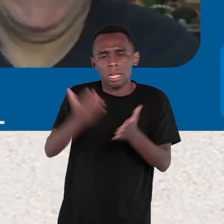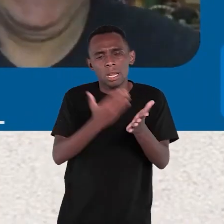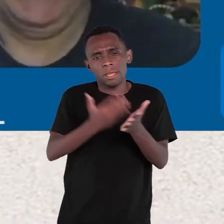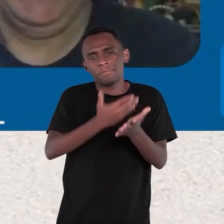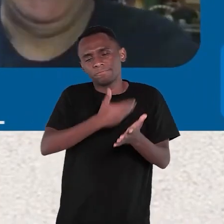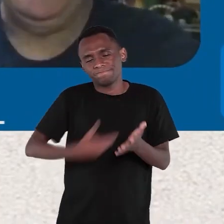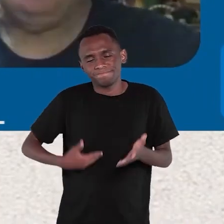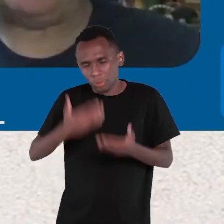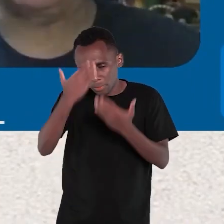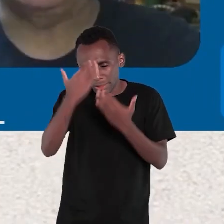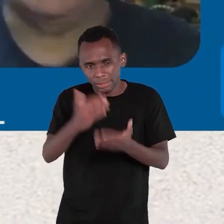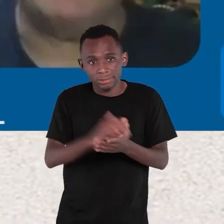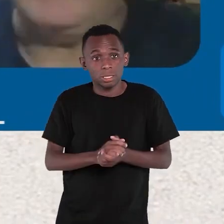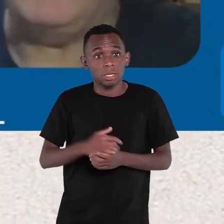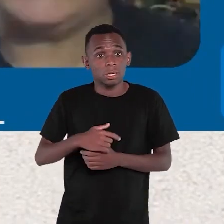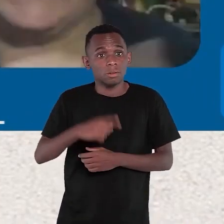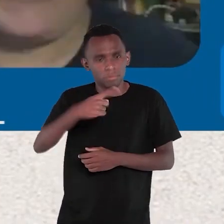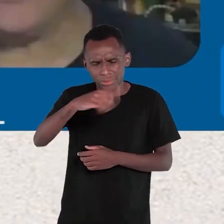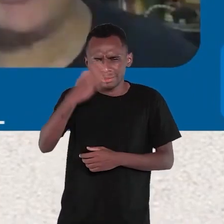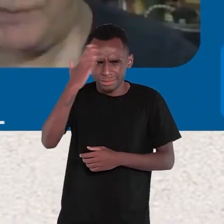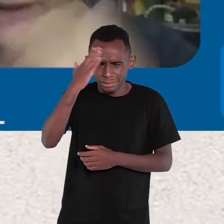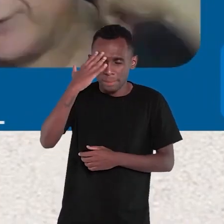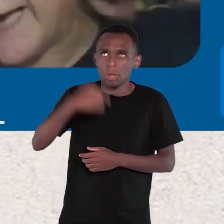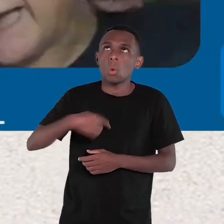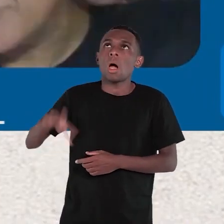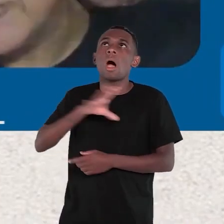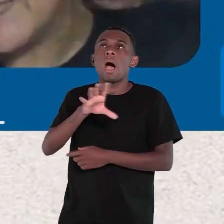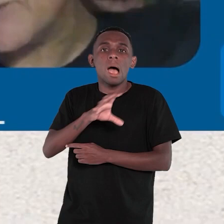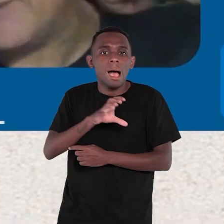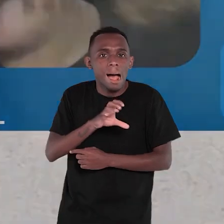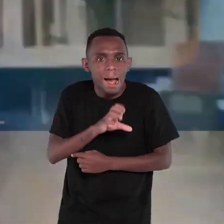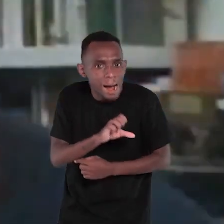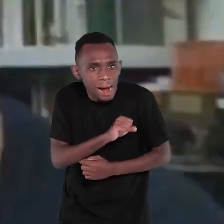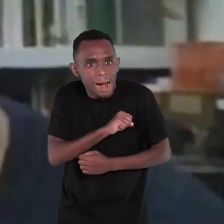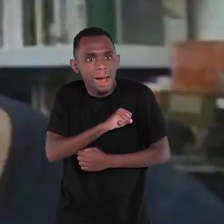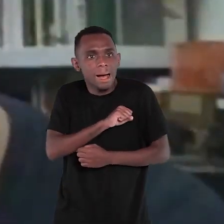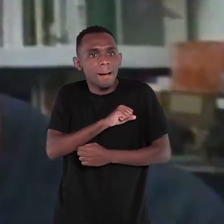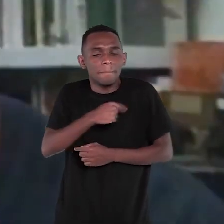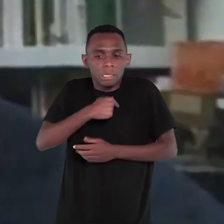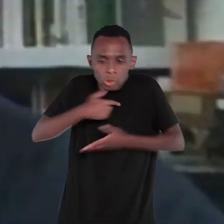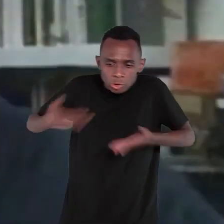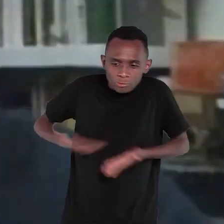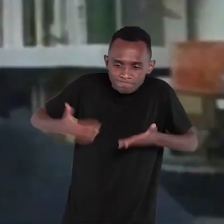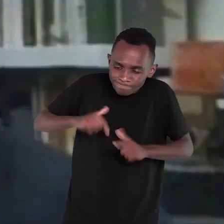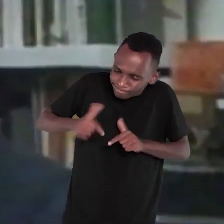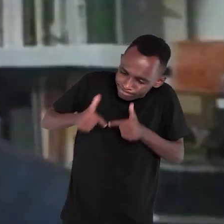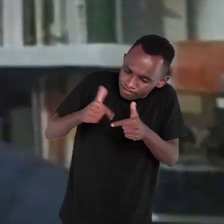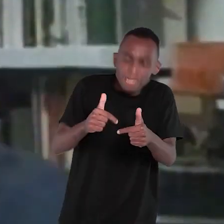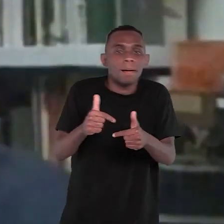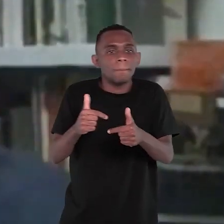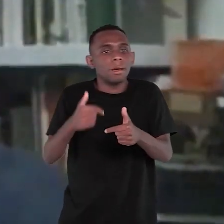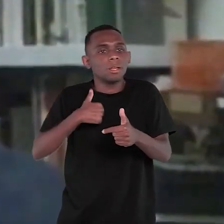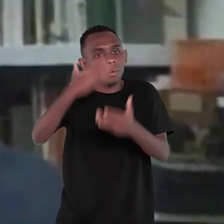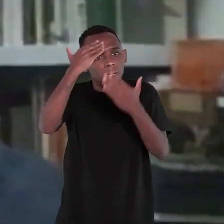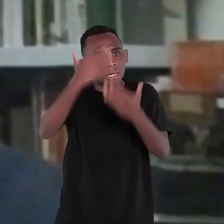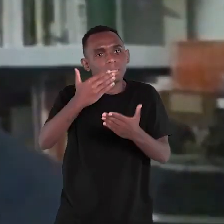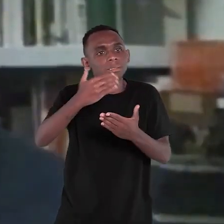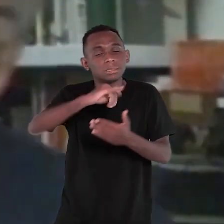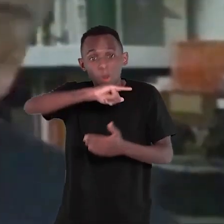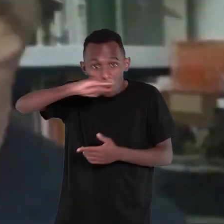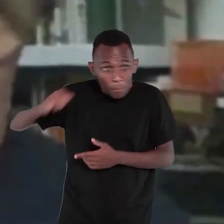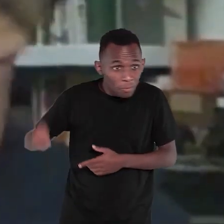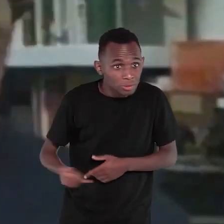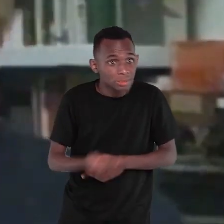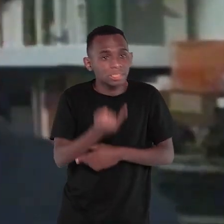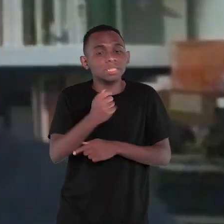livro e leitura. Imagina, você sabe, eu sou apaixonado mesmo, é uma coisa que me move, né? Eu